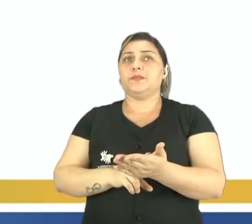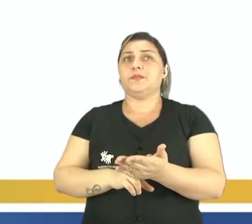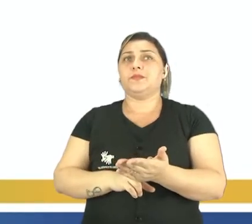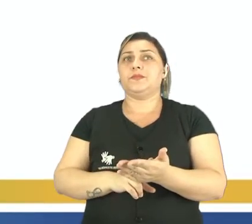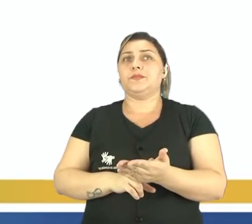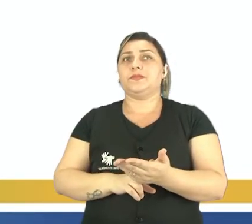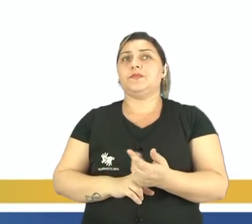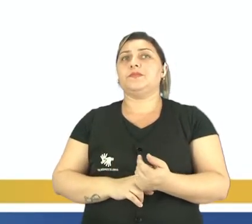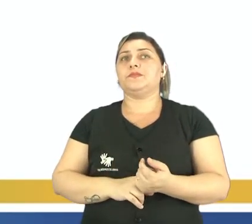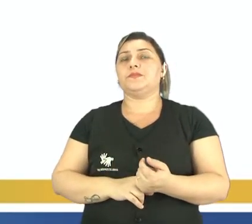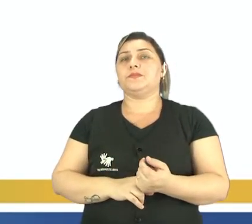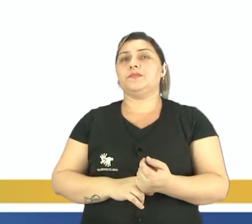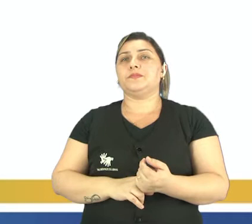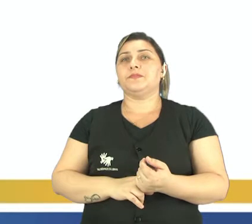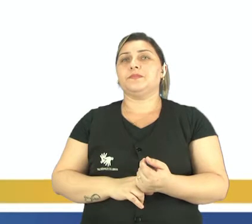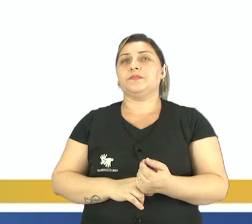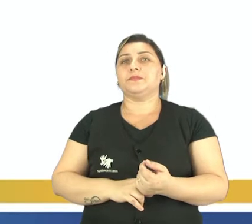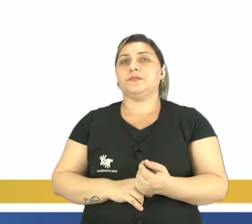são